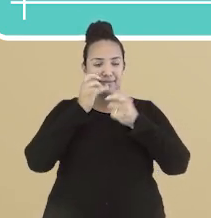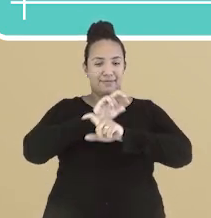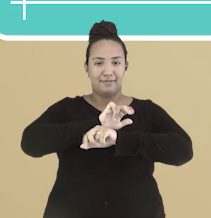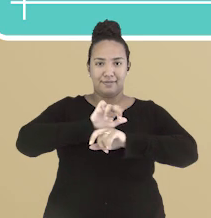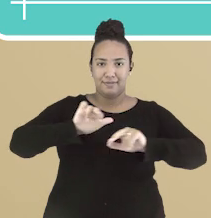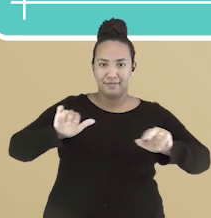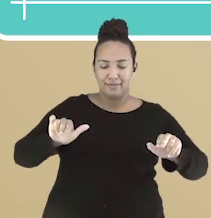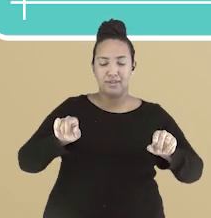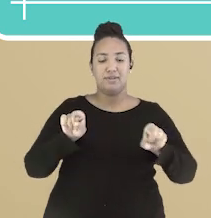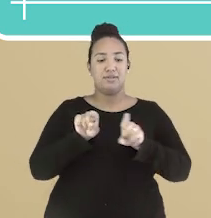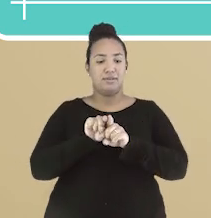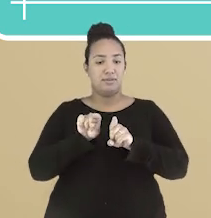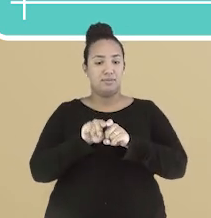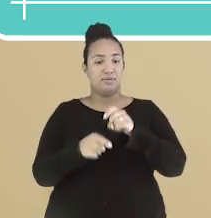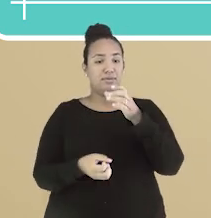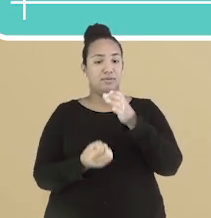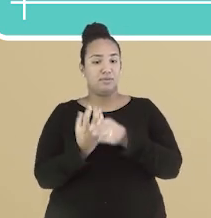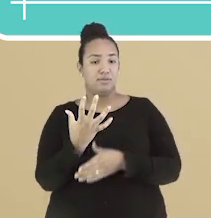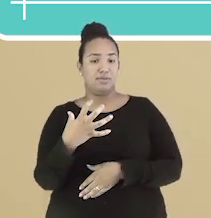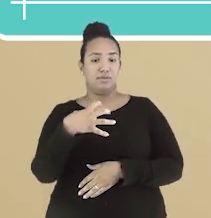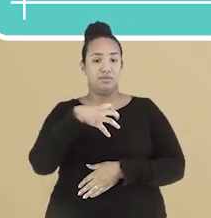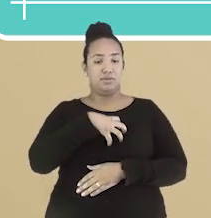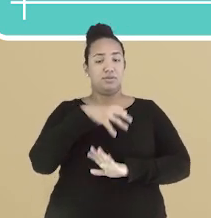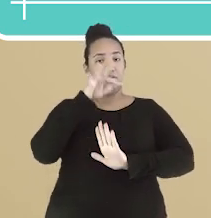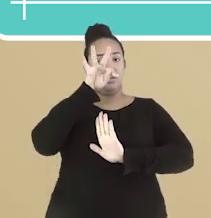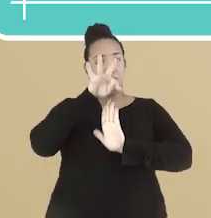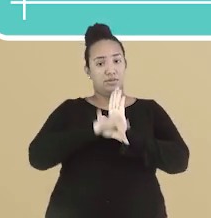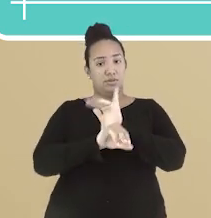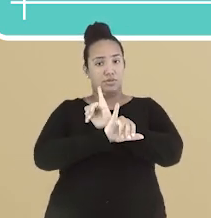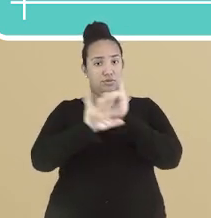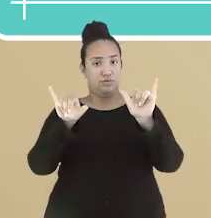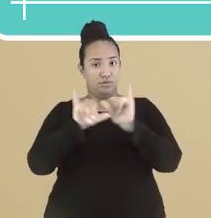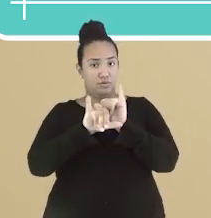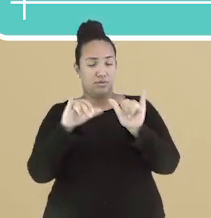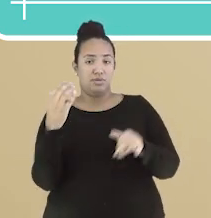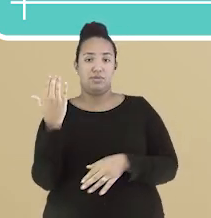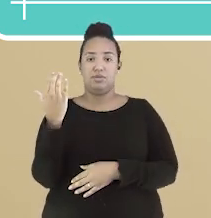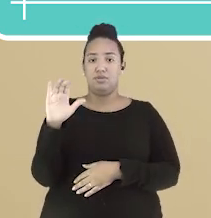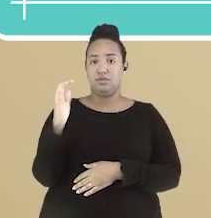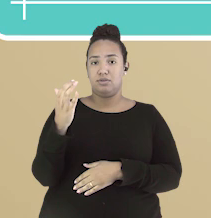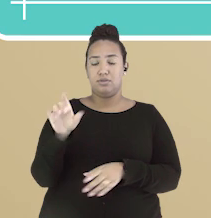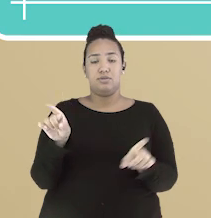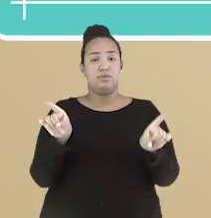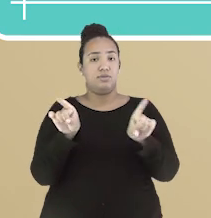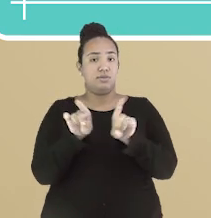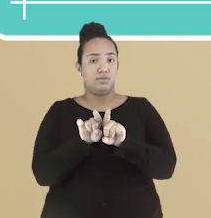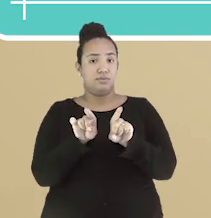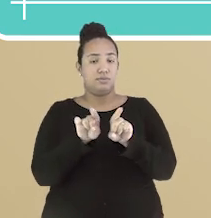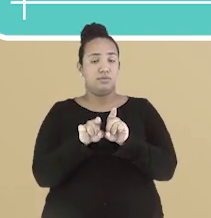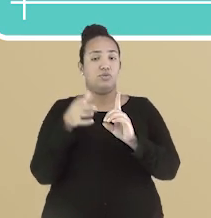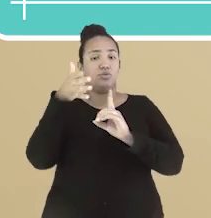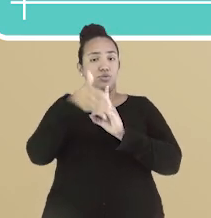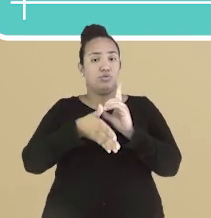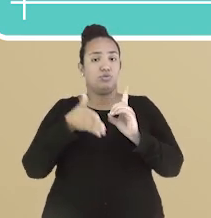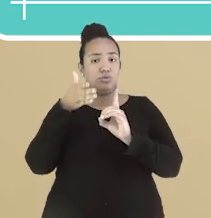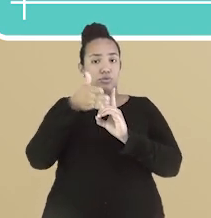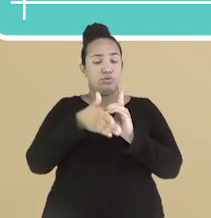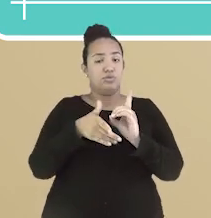etc., na reconstrução dos sentidos dos textos de divulgação científica e retextualizar do discurso